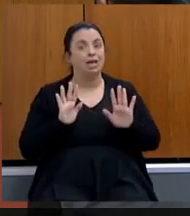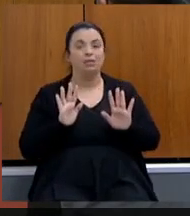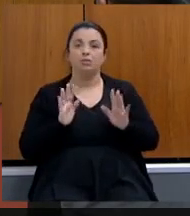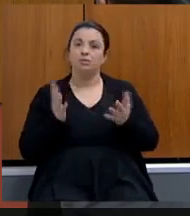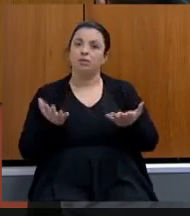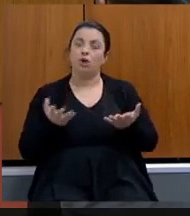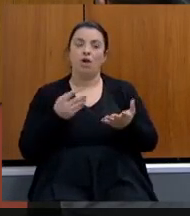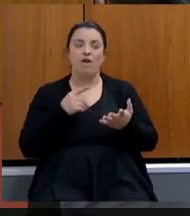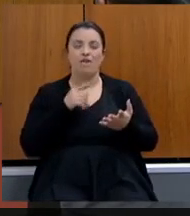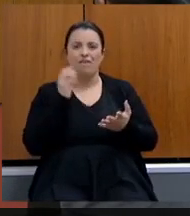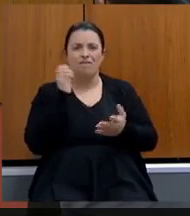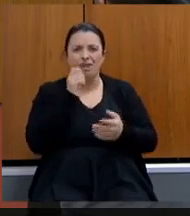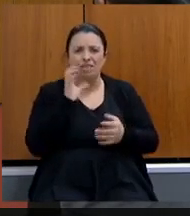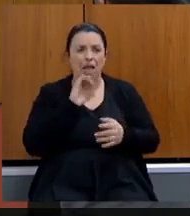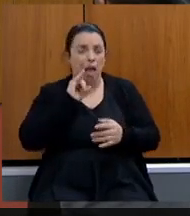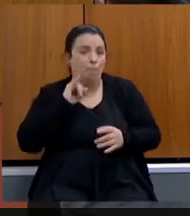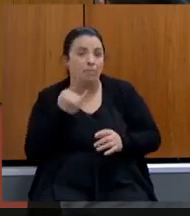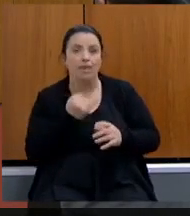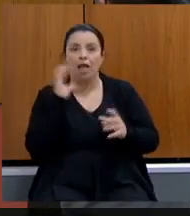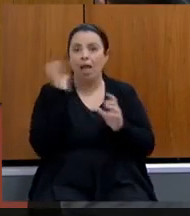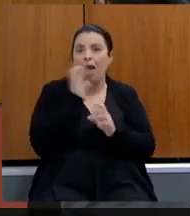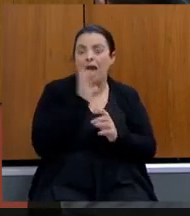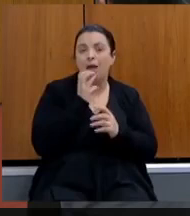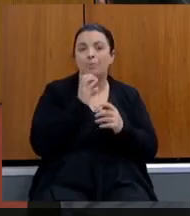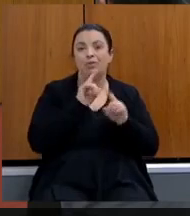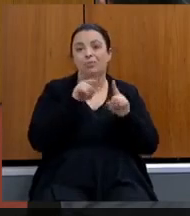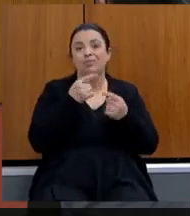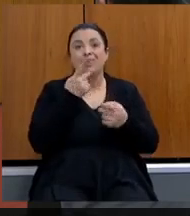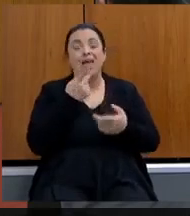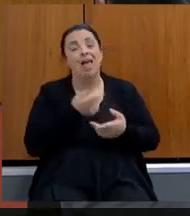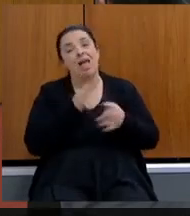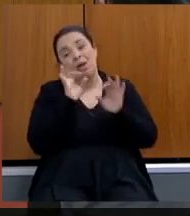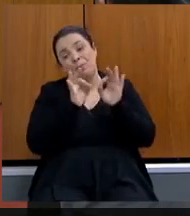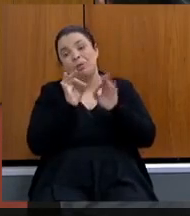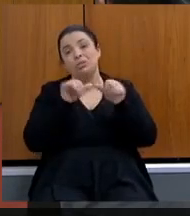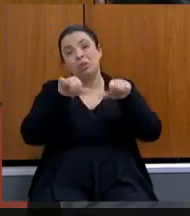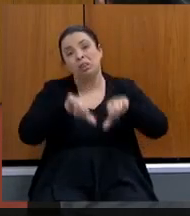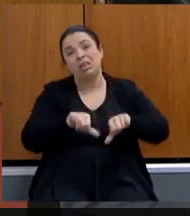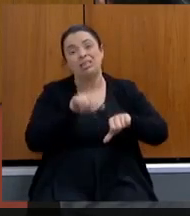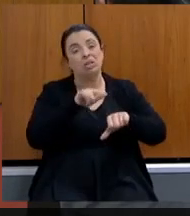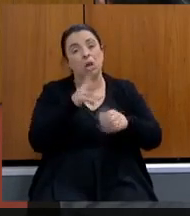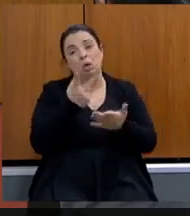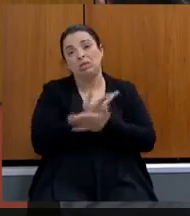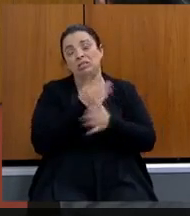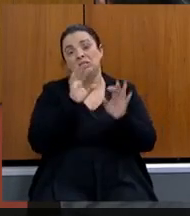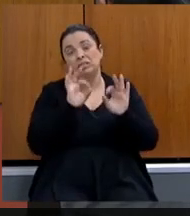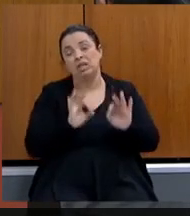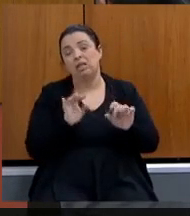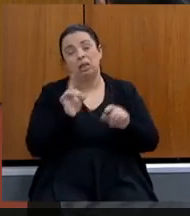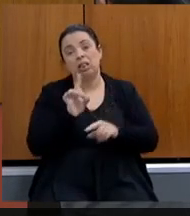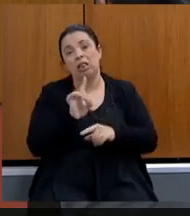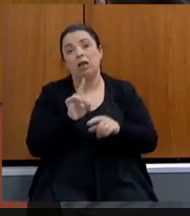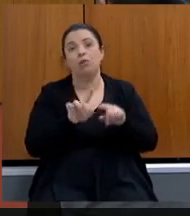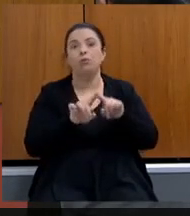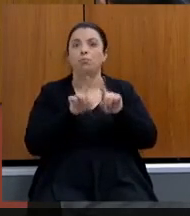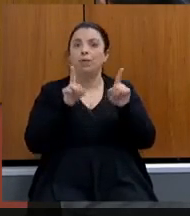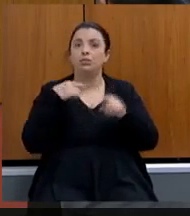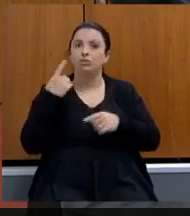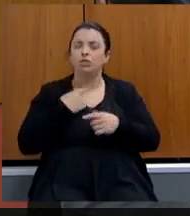coxas e depois falar que é realmente um projeto falido porque não deu certo sendo que a gente acredita muito